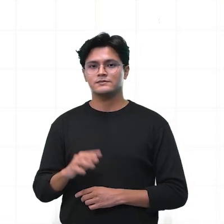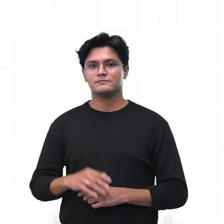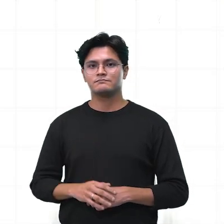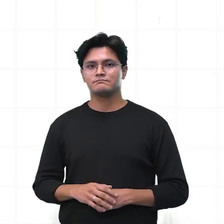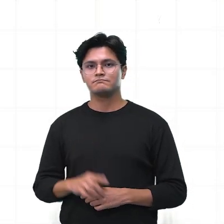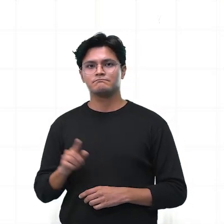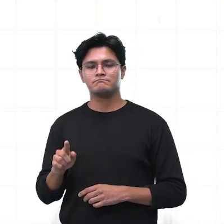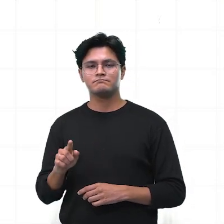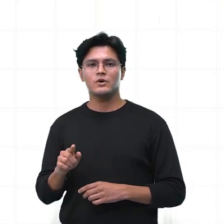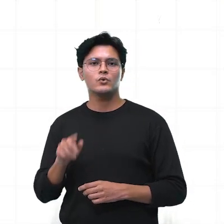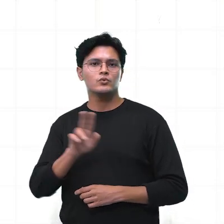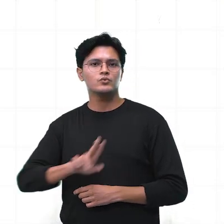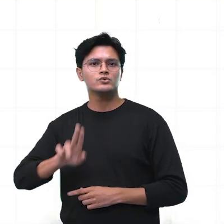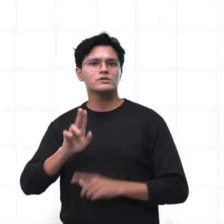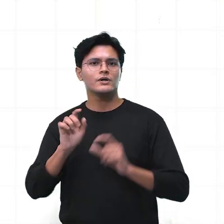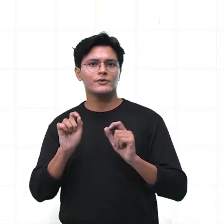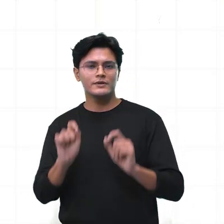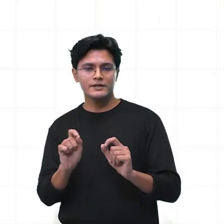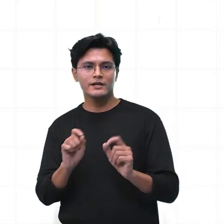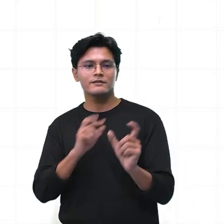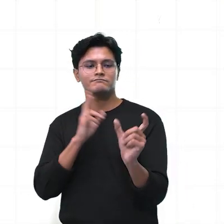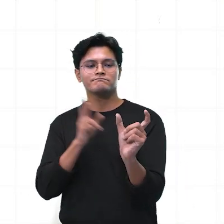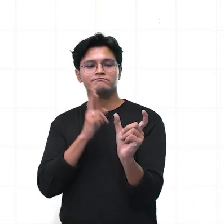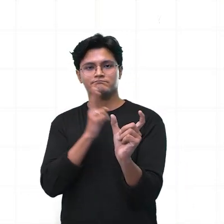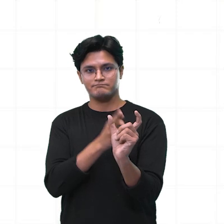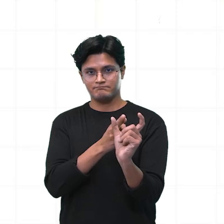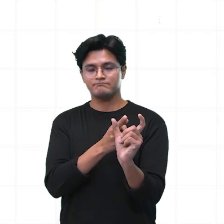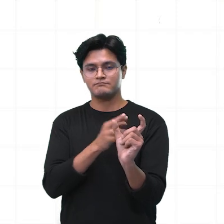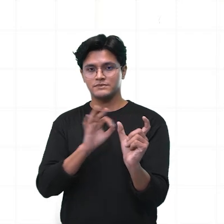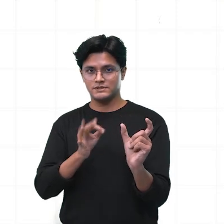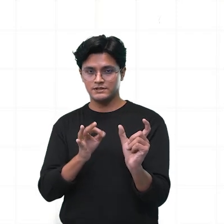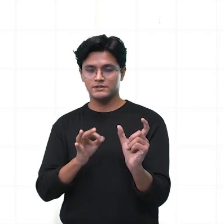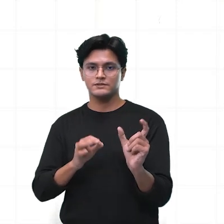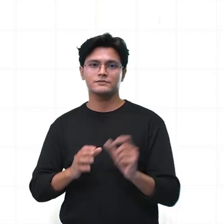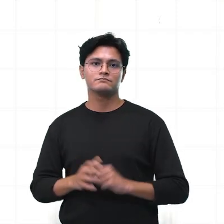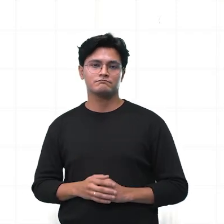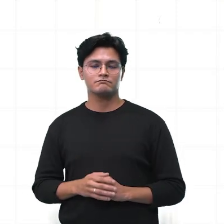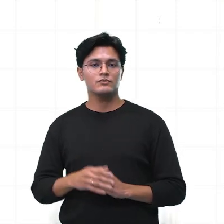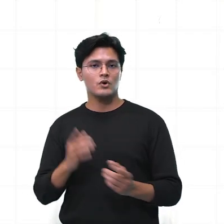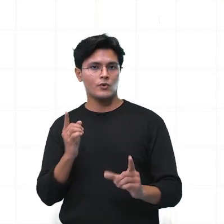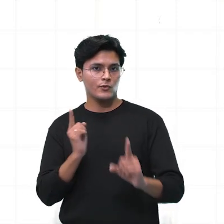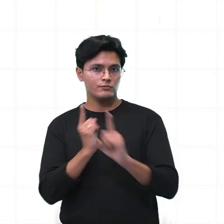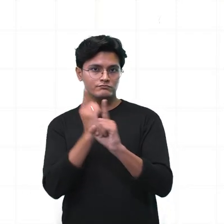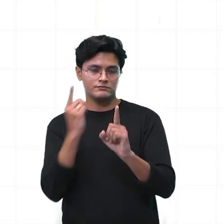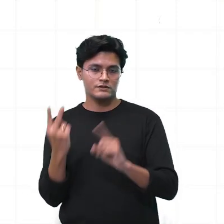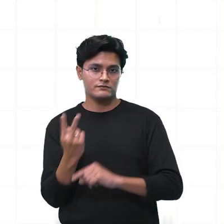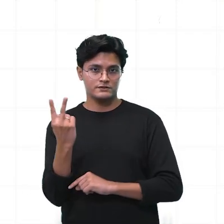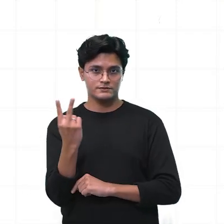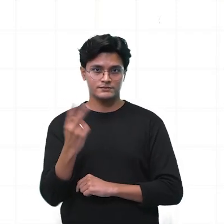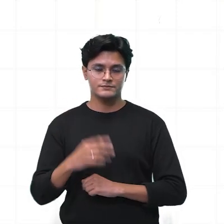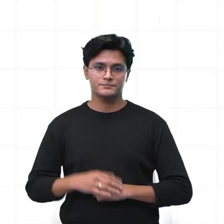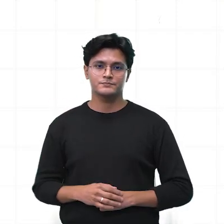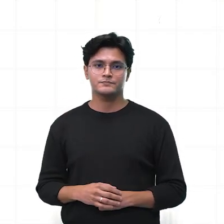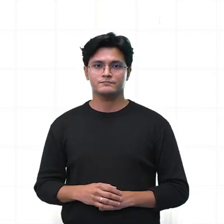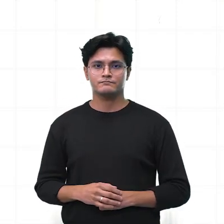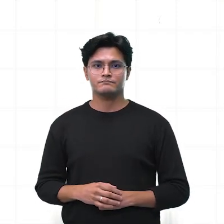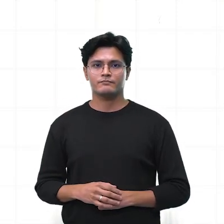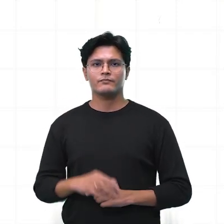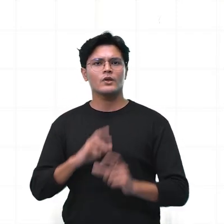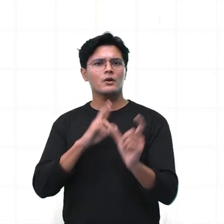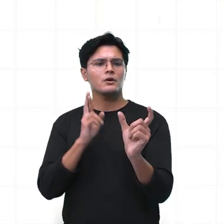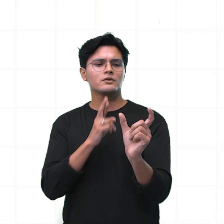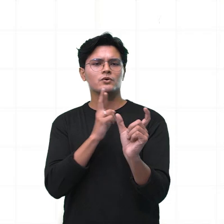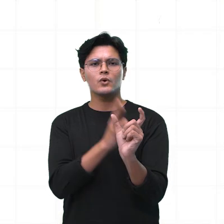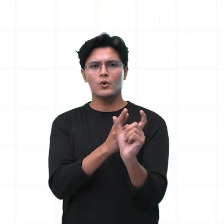nós iremos usar uma incógnita para localizar esse valor, tá? E aí, pessoal, a incógnita, ela pode